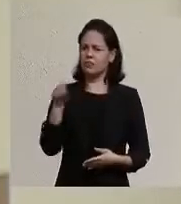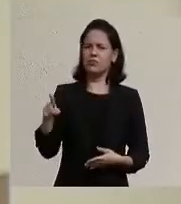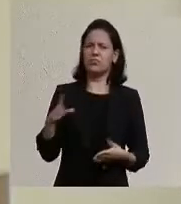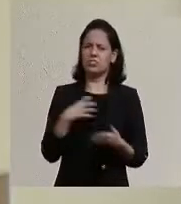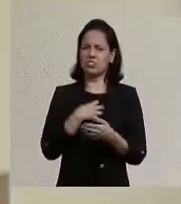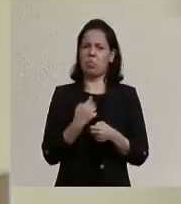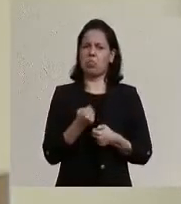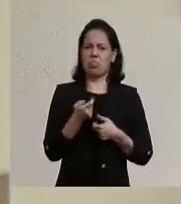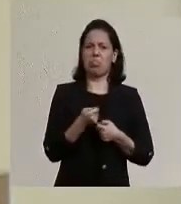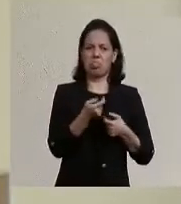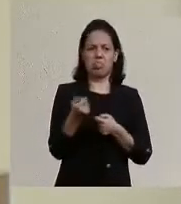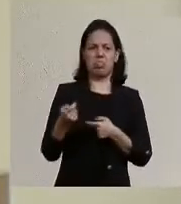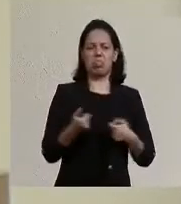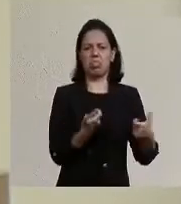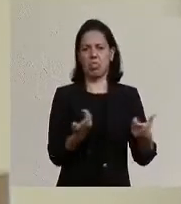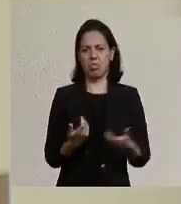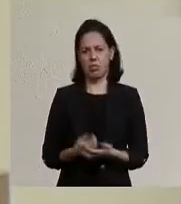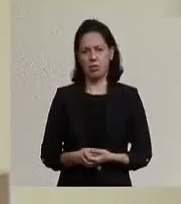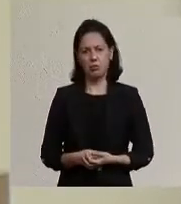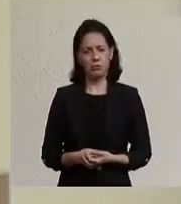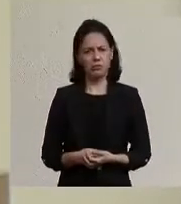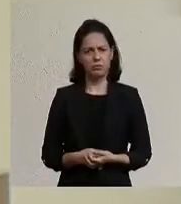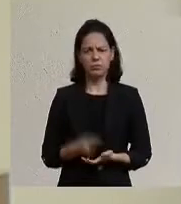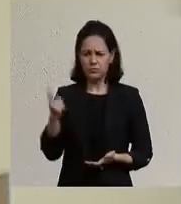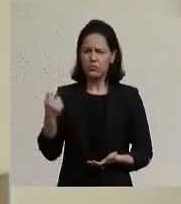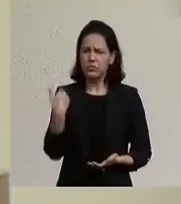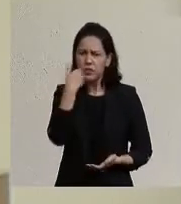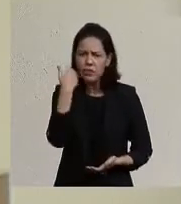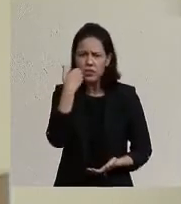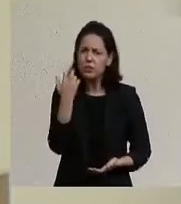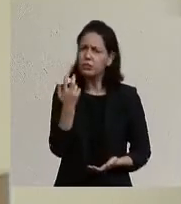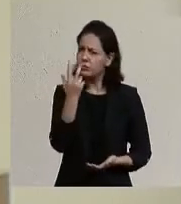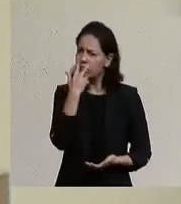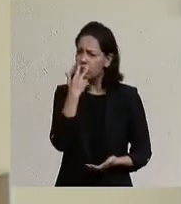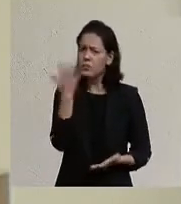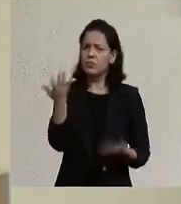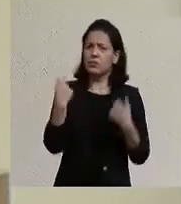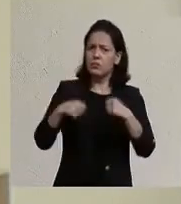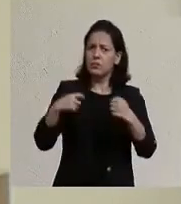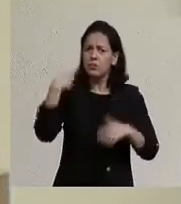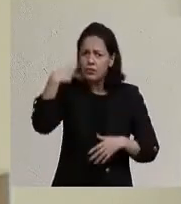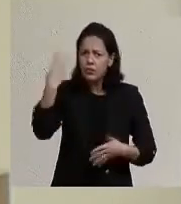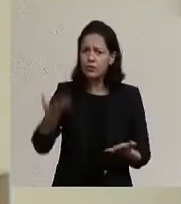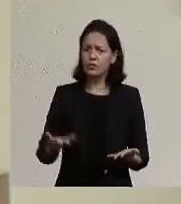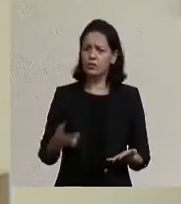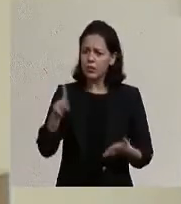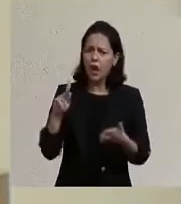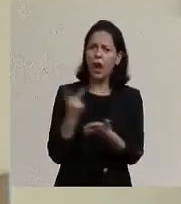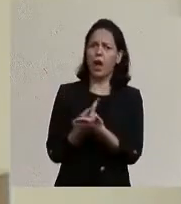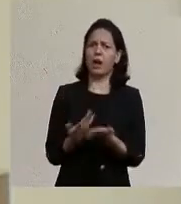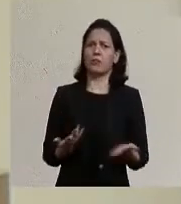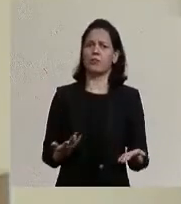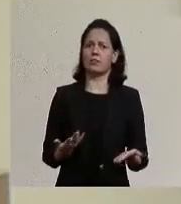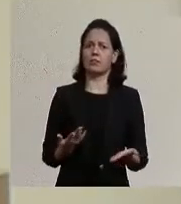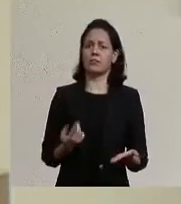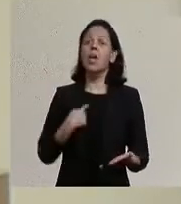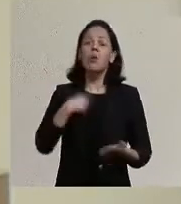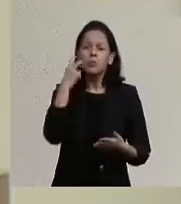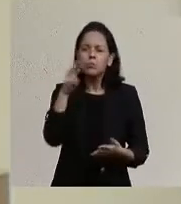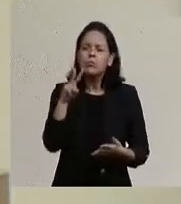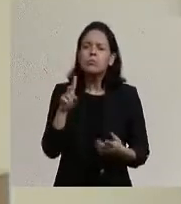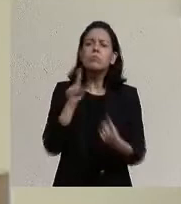pessoas você enganou toma vergonha na cara ou Vereador toma vergonha na cara eu quero